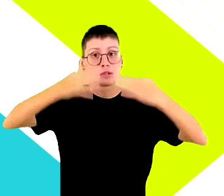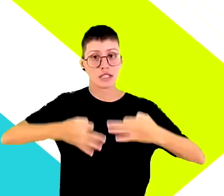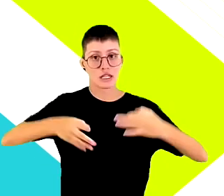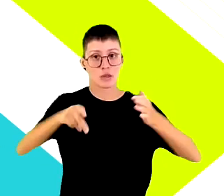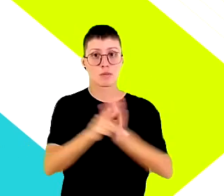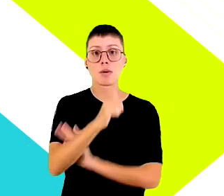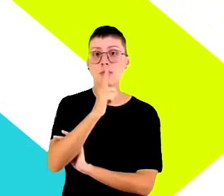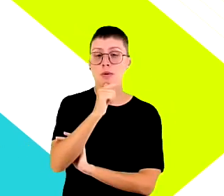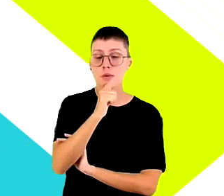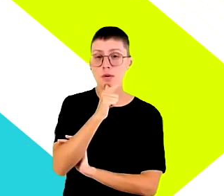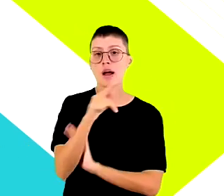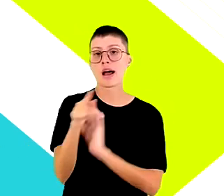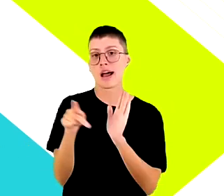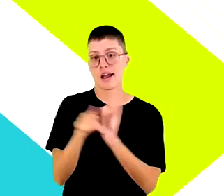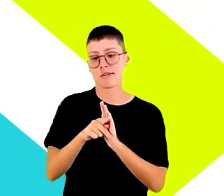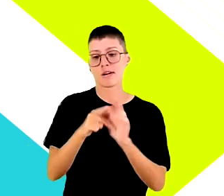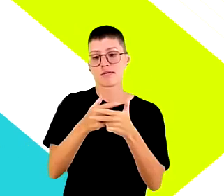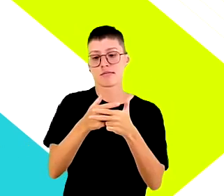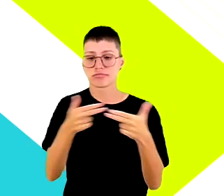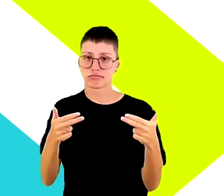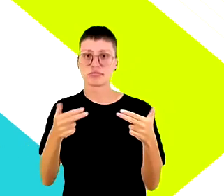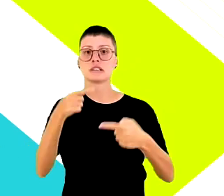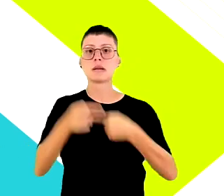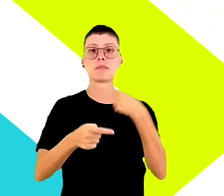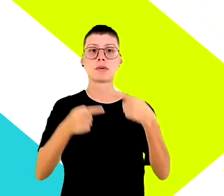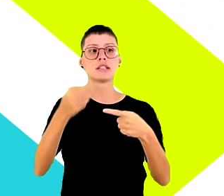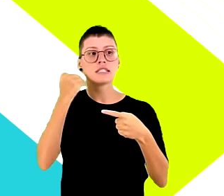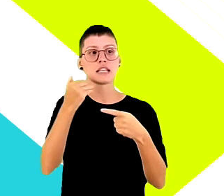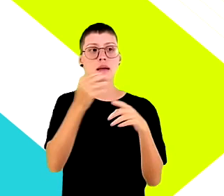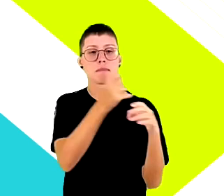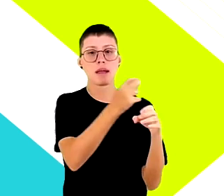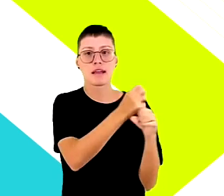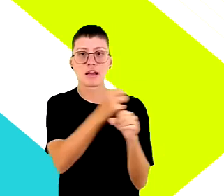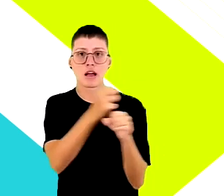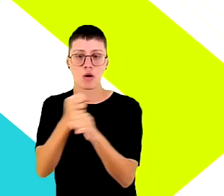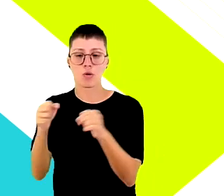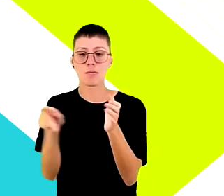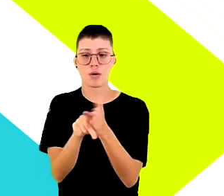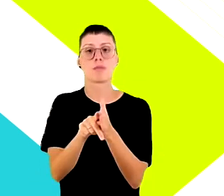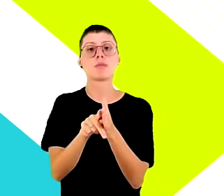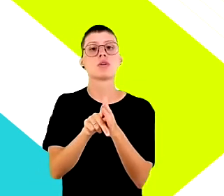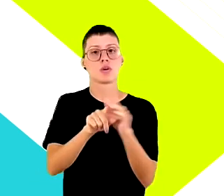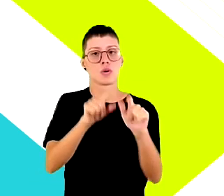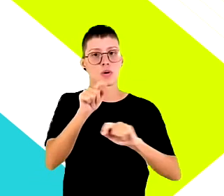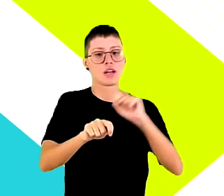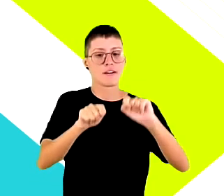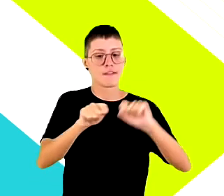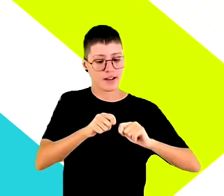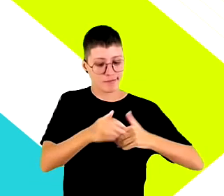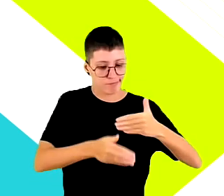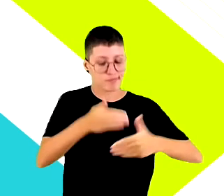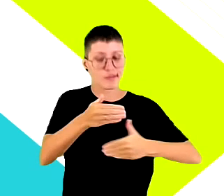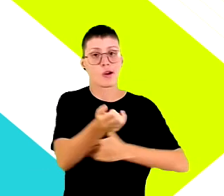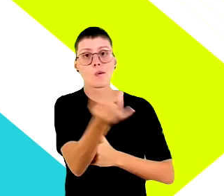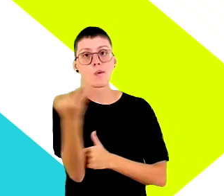planta, a partir do momento que a gente sabe o cálculo da evapotranspiração e traz a previsão do quanto que vai chover.